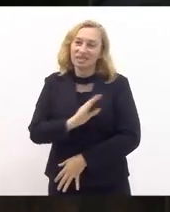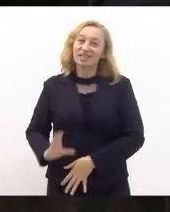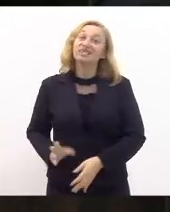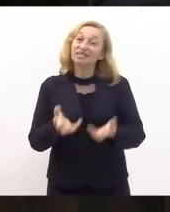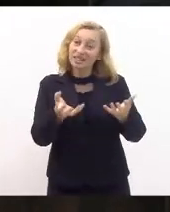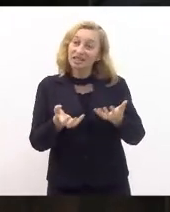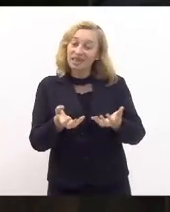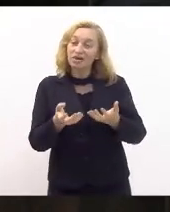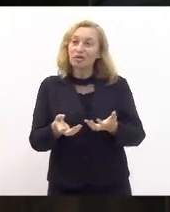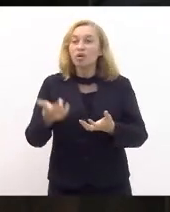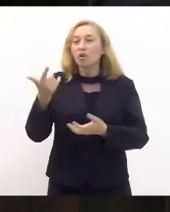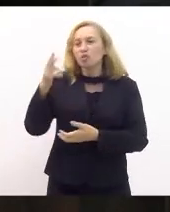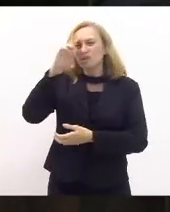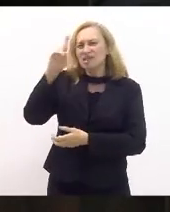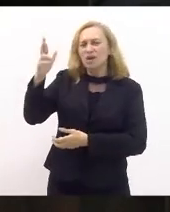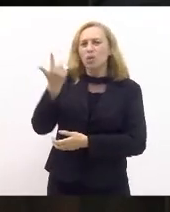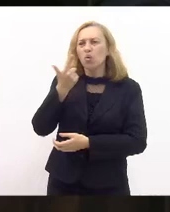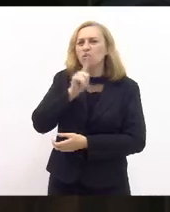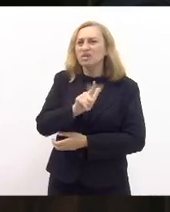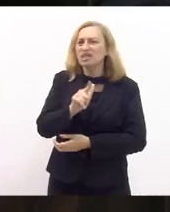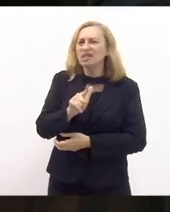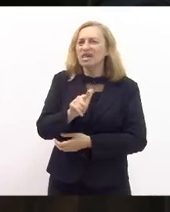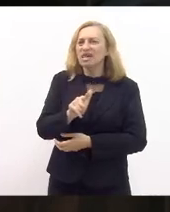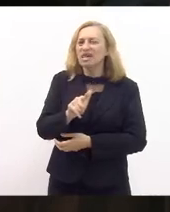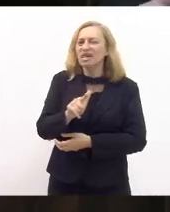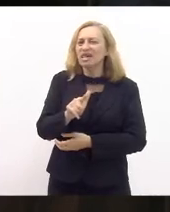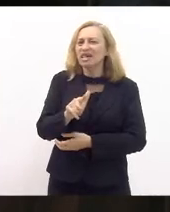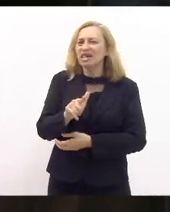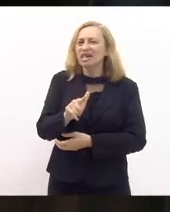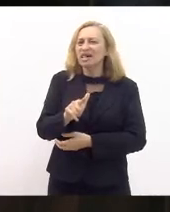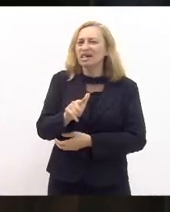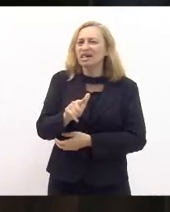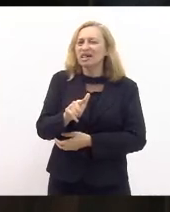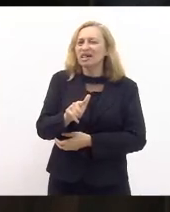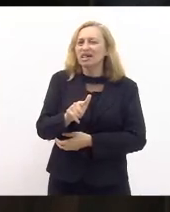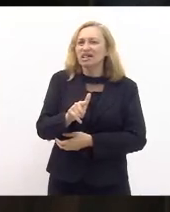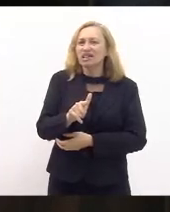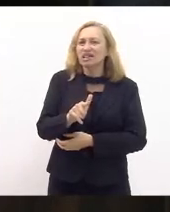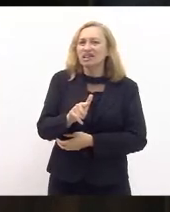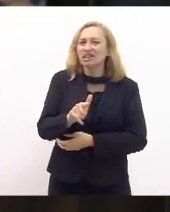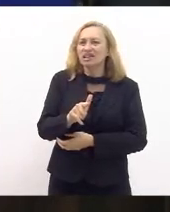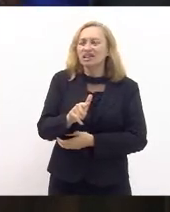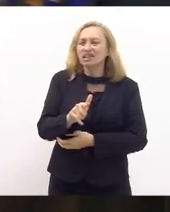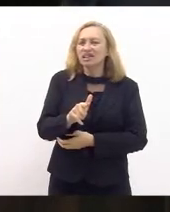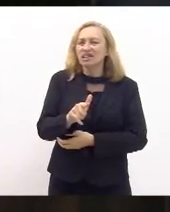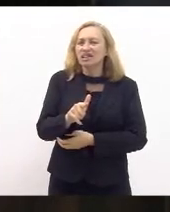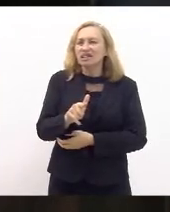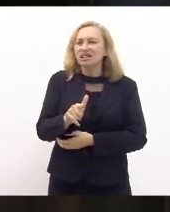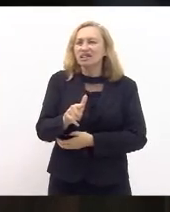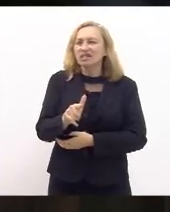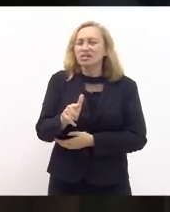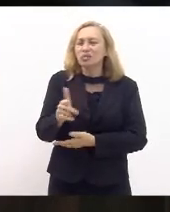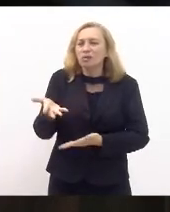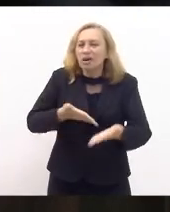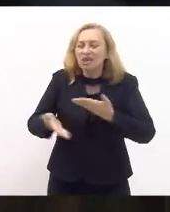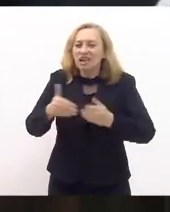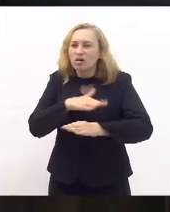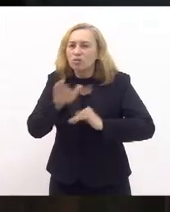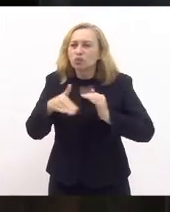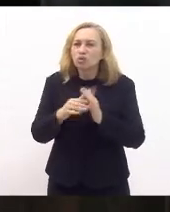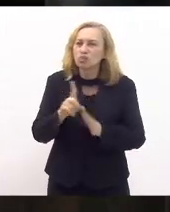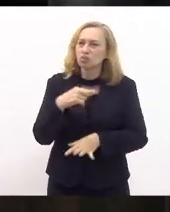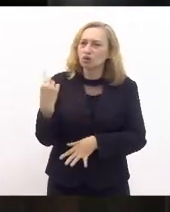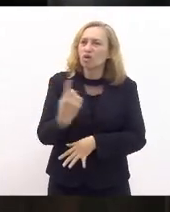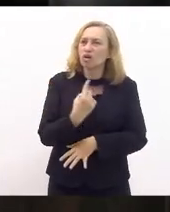o senhor consegue lidar com toda a classe política desta casa, seja qualquer partido. O senhor nunca